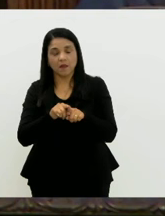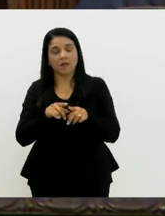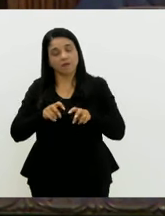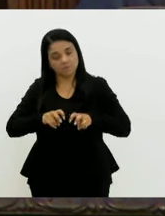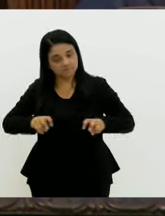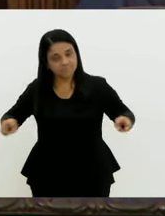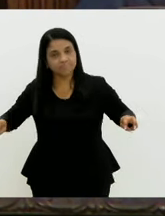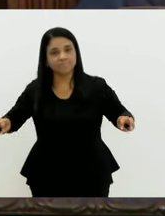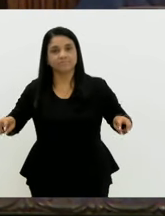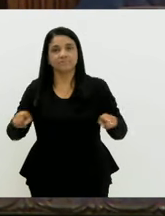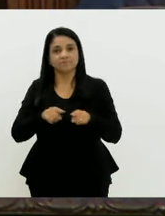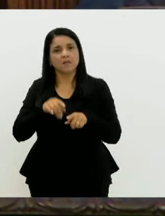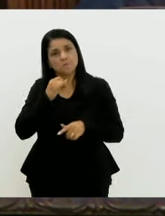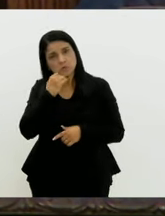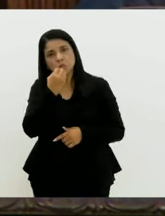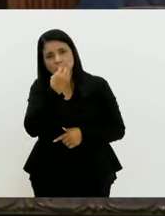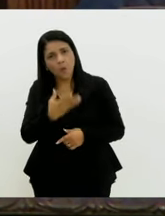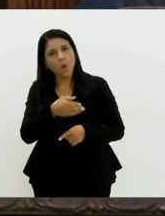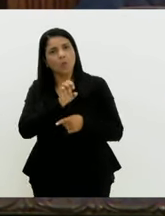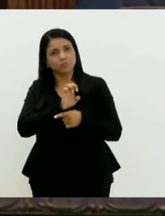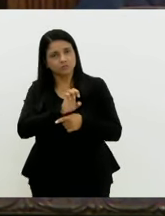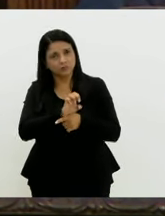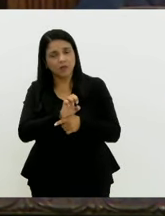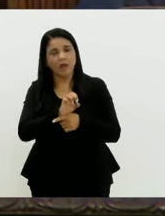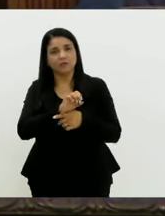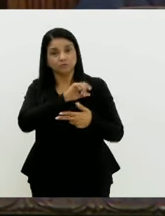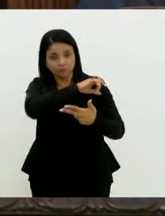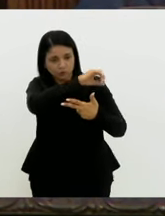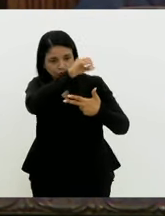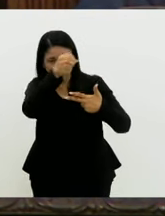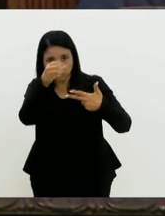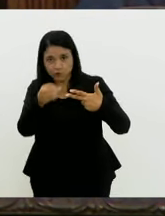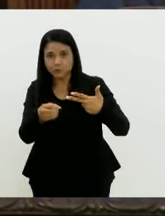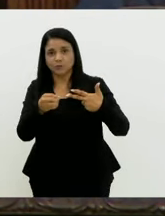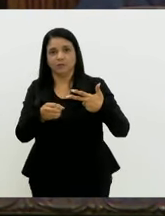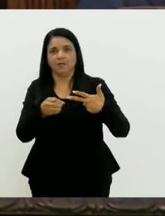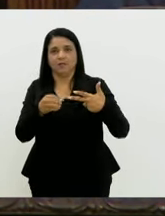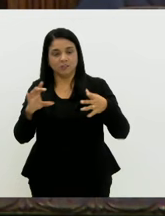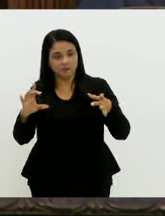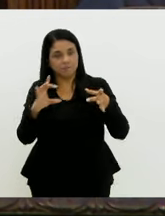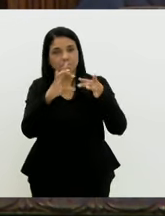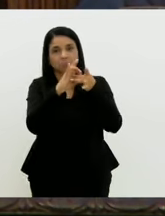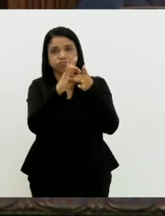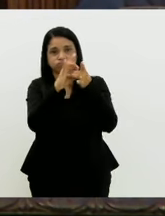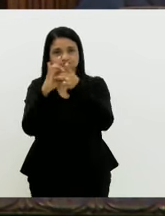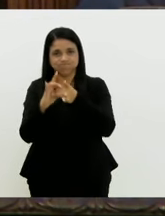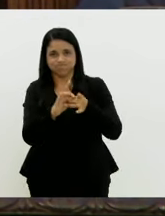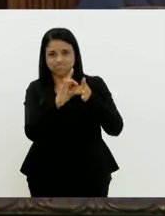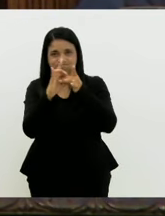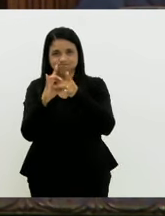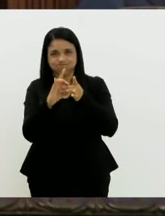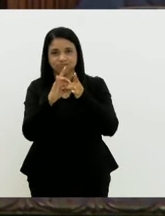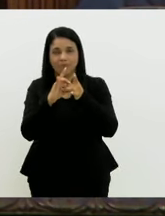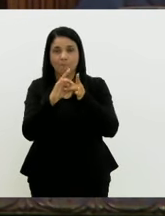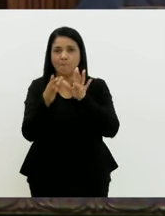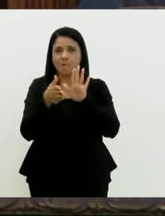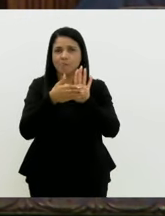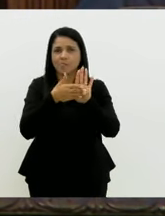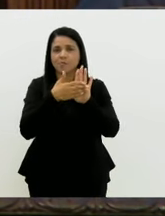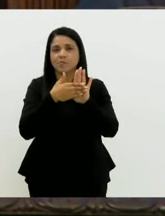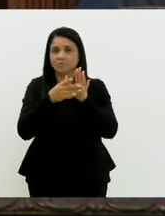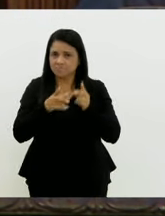para o Estado. Isso é muito bom que os poderes estejam unidos, que os poderes tenham o mesmo propósito.